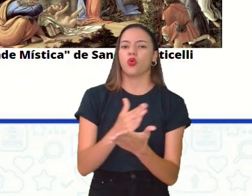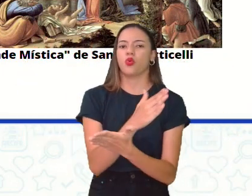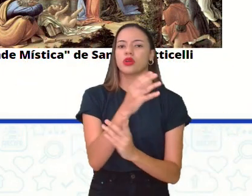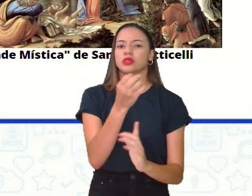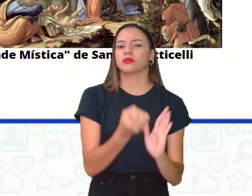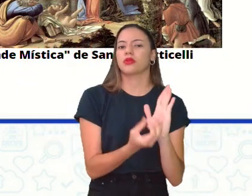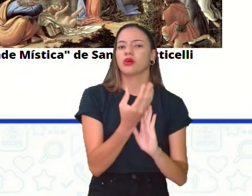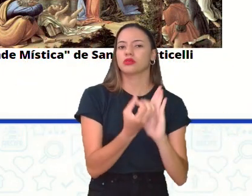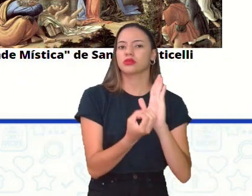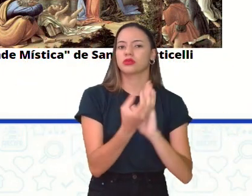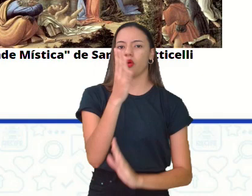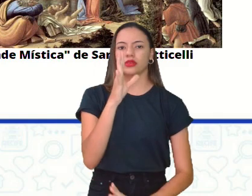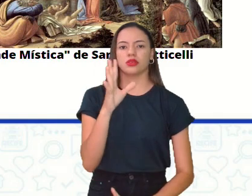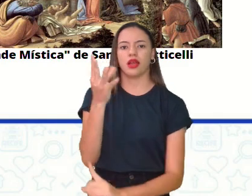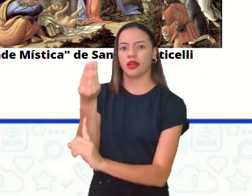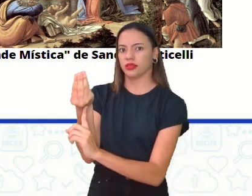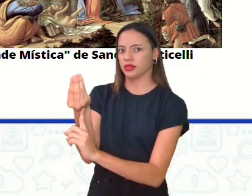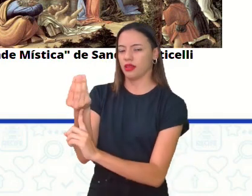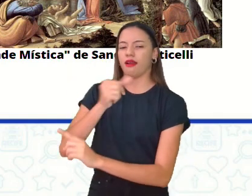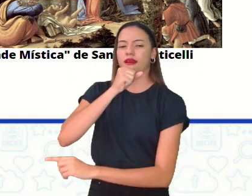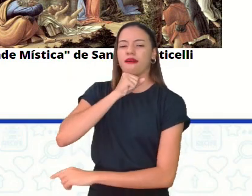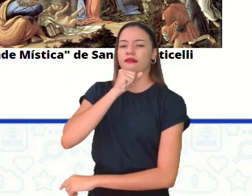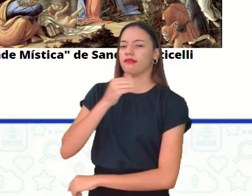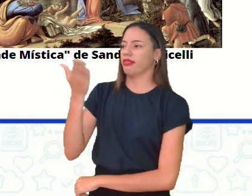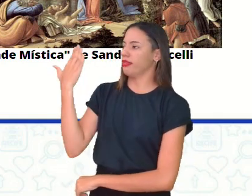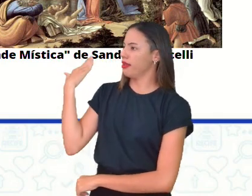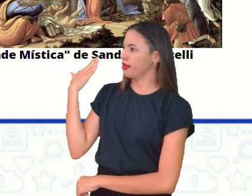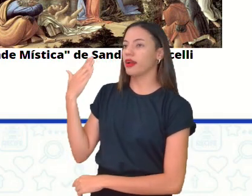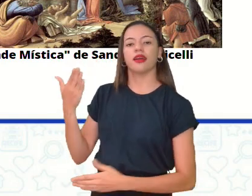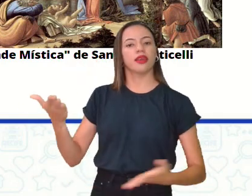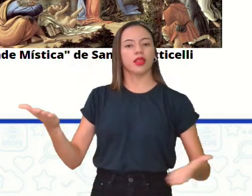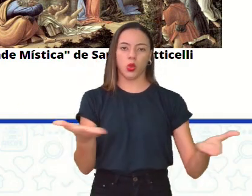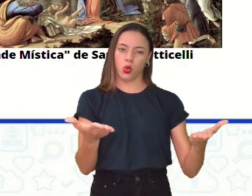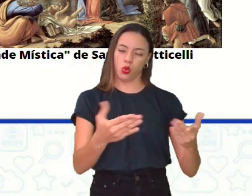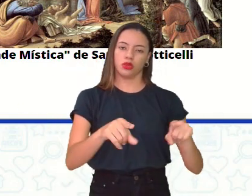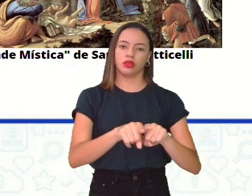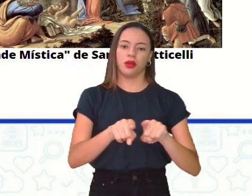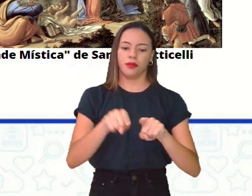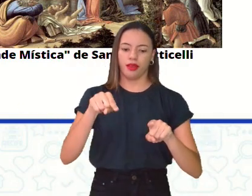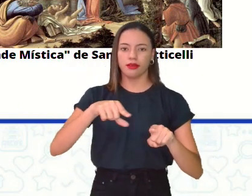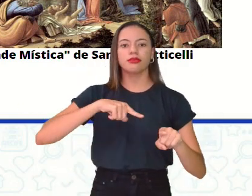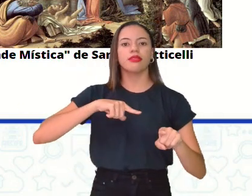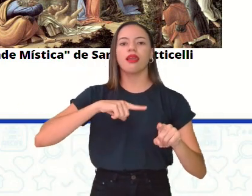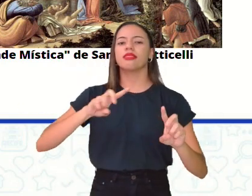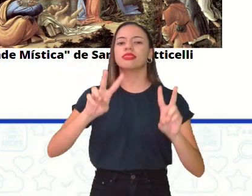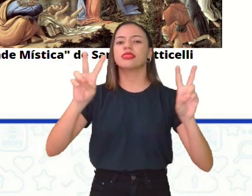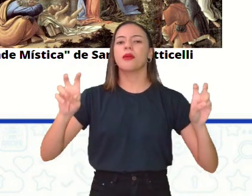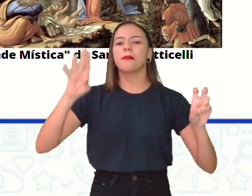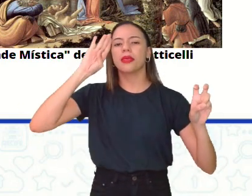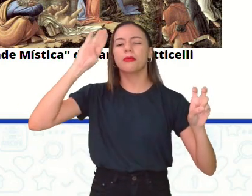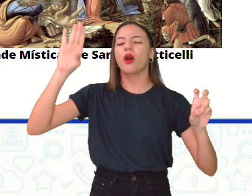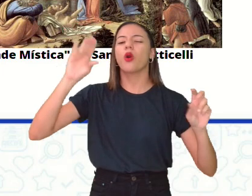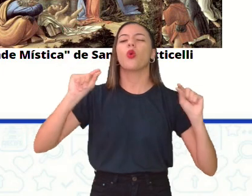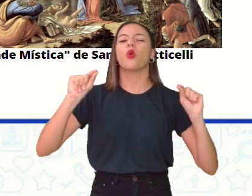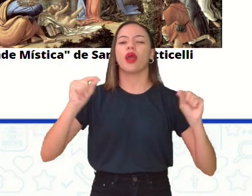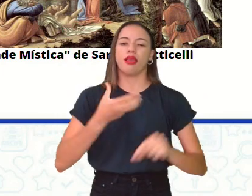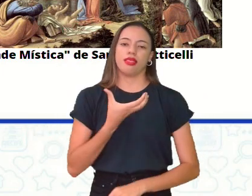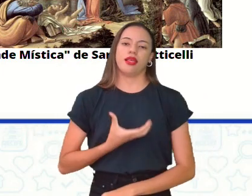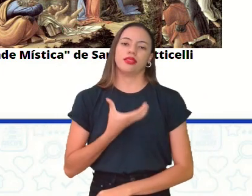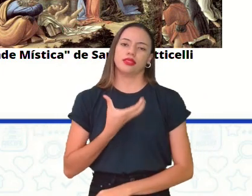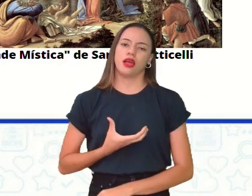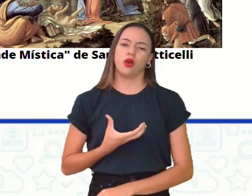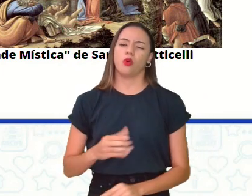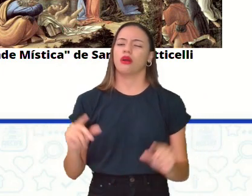artísticas antigas e atuais que trazem o Natal como tema, tá? O que é o